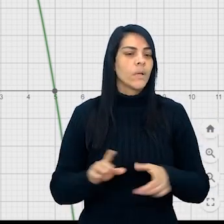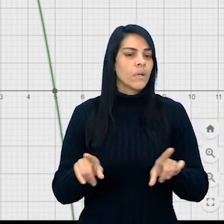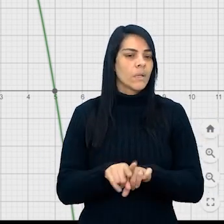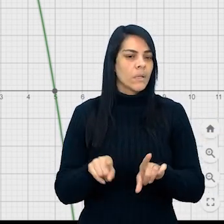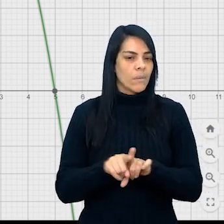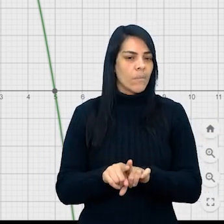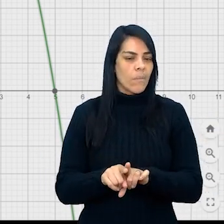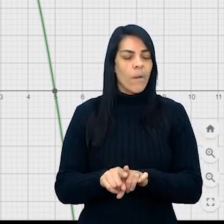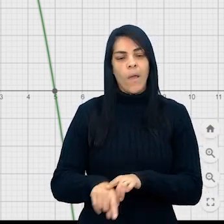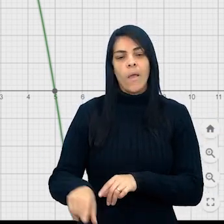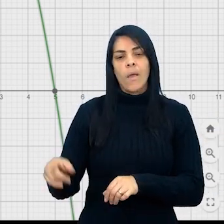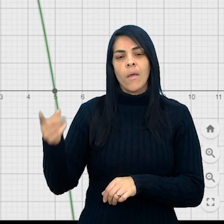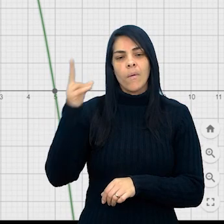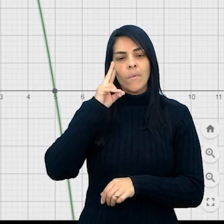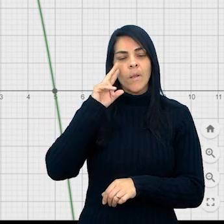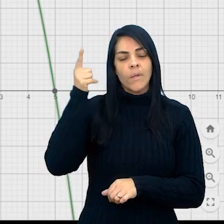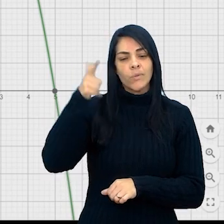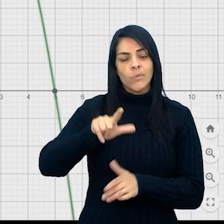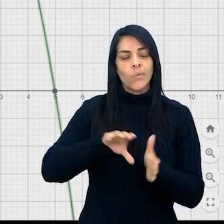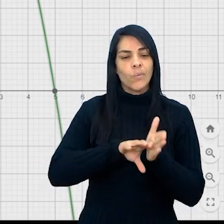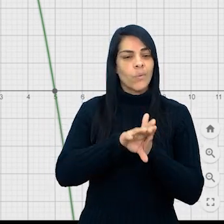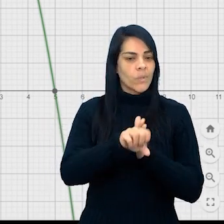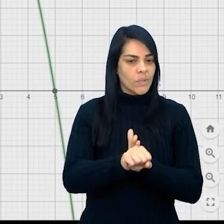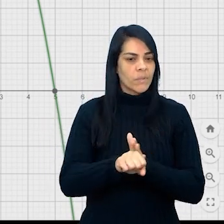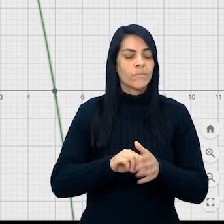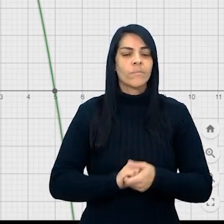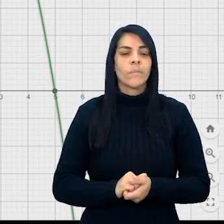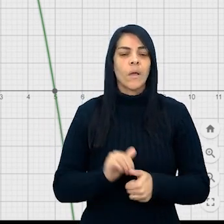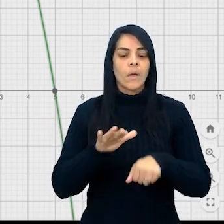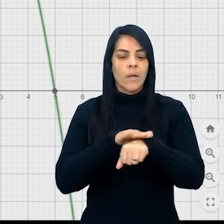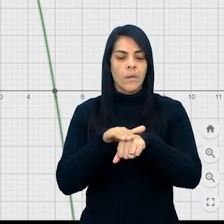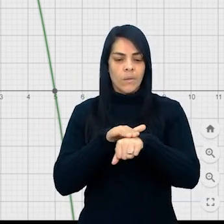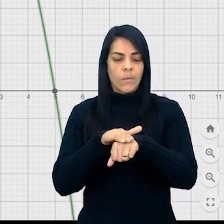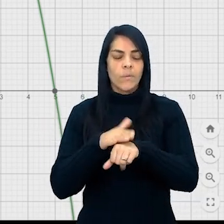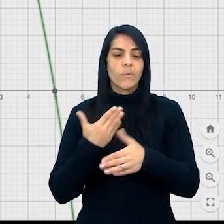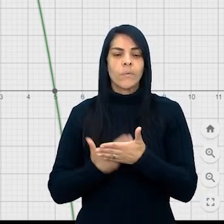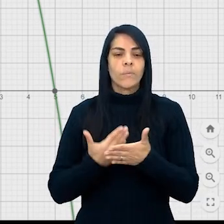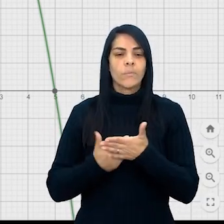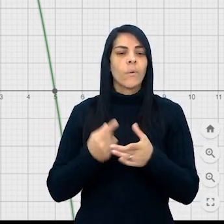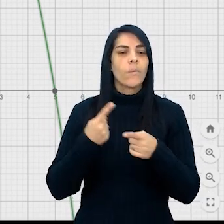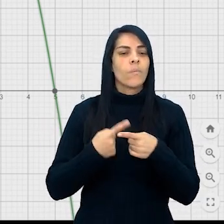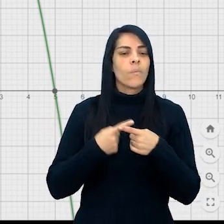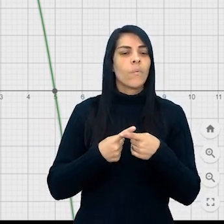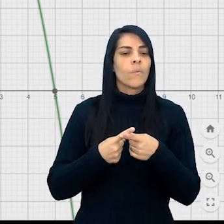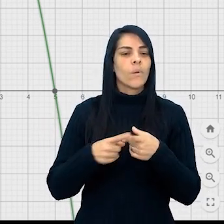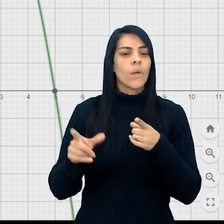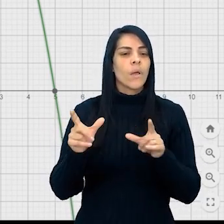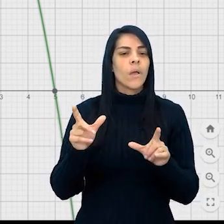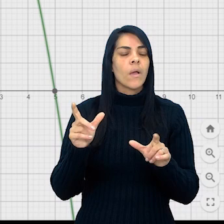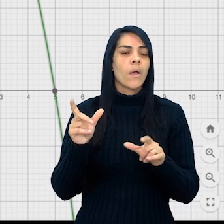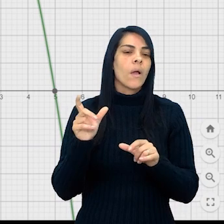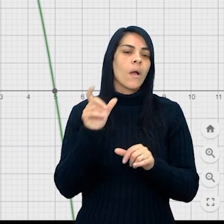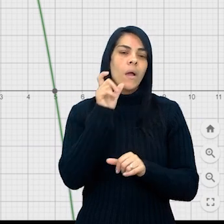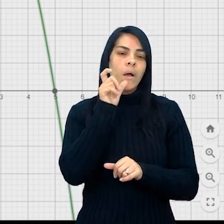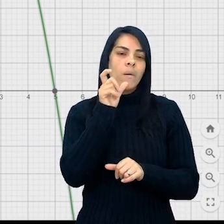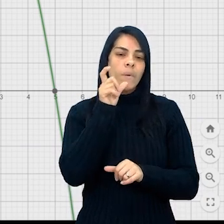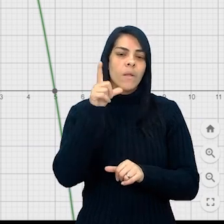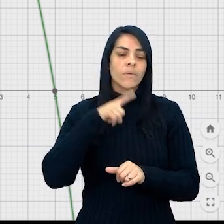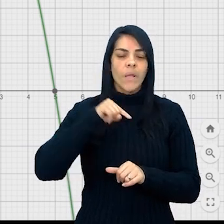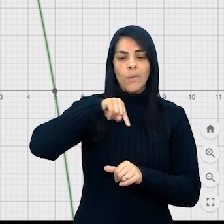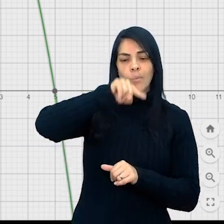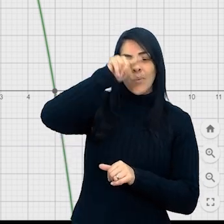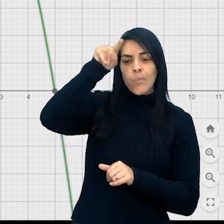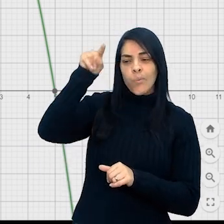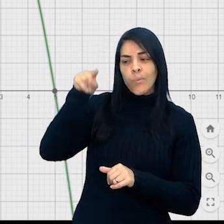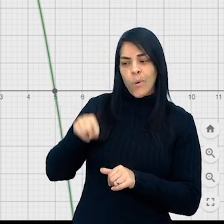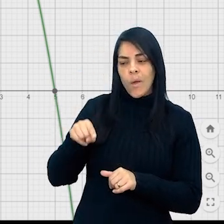para retomar os conceitos, no Virem e Conversem, é por que essa parábola ela tem a concavidade voltada para baixo. E